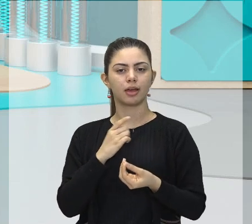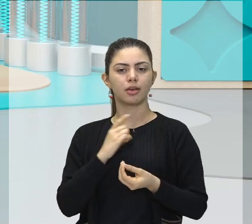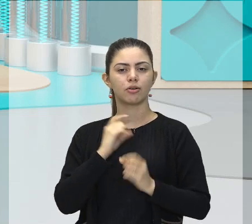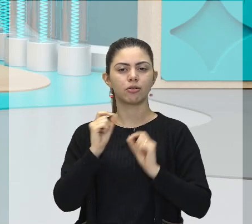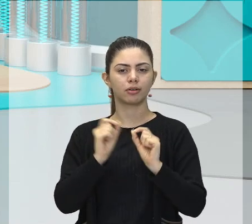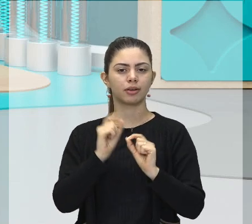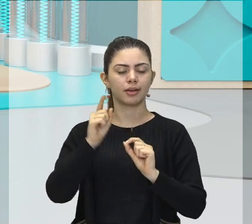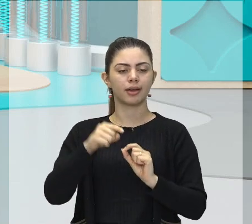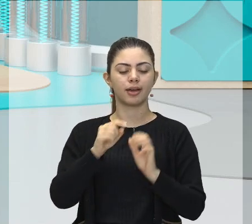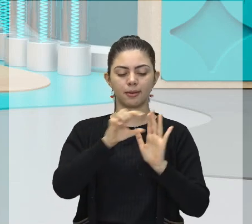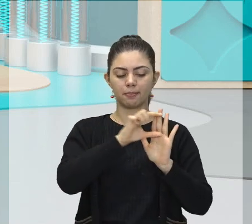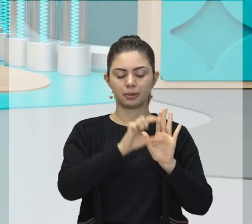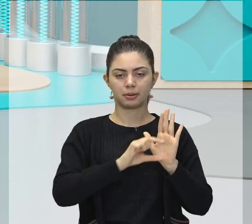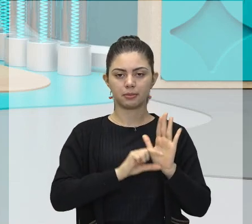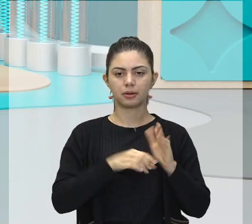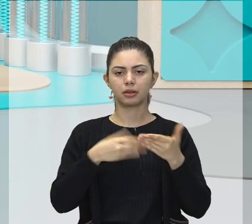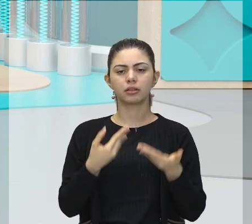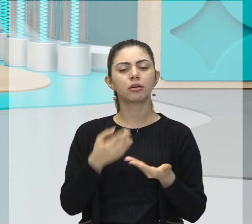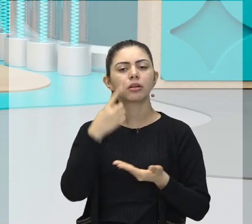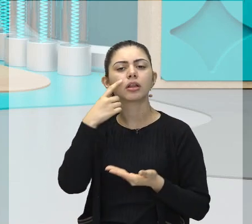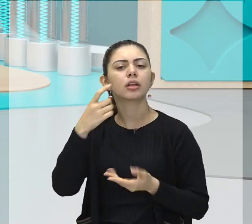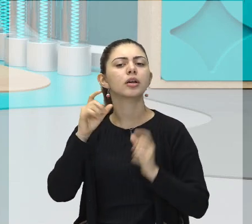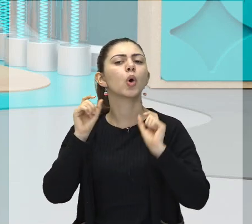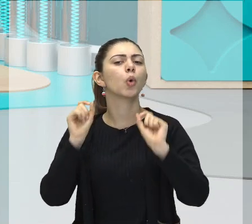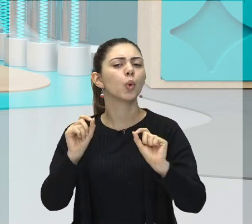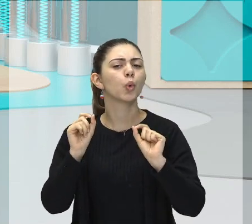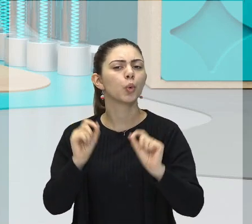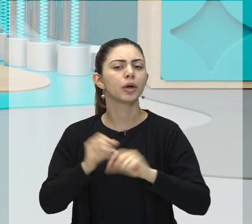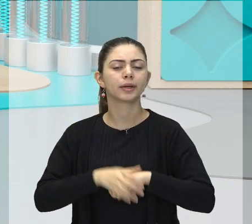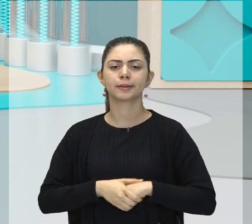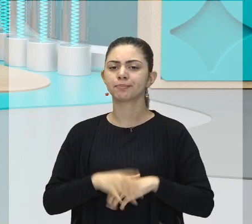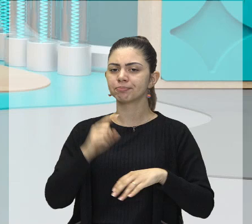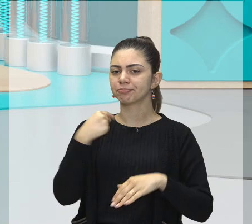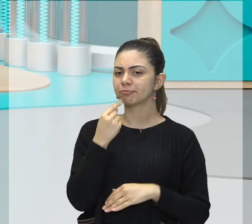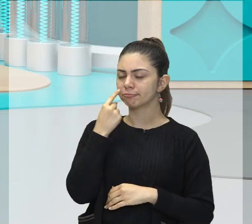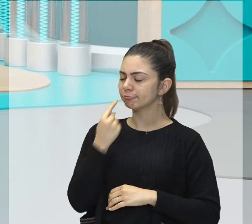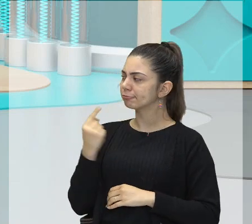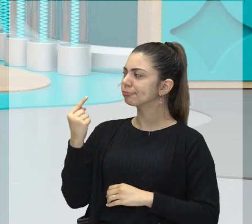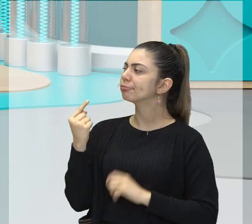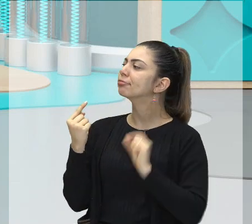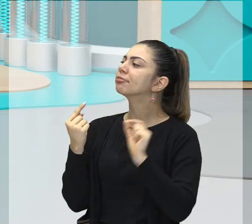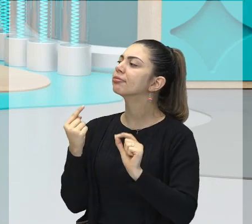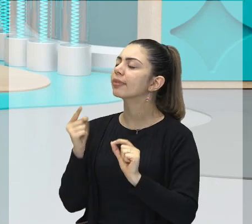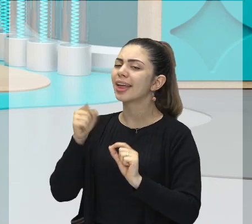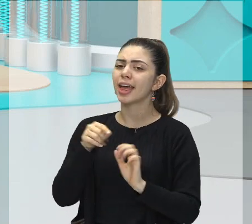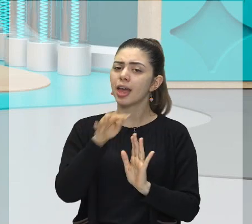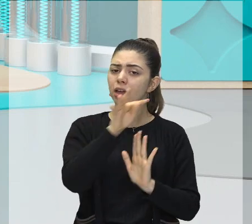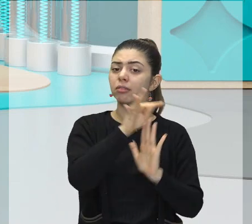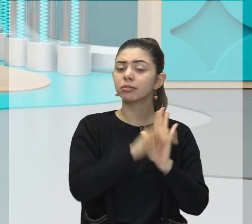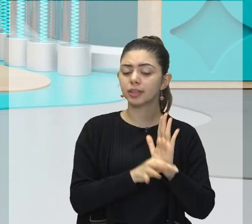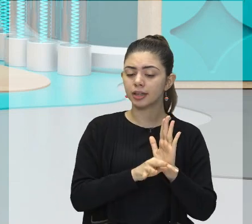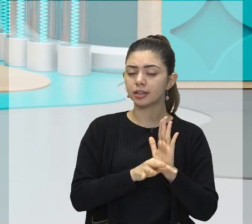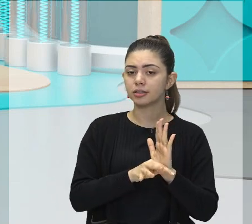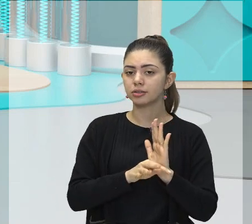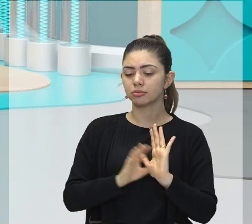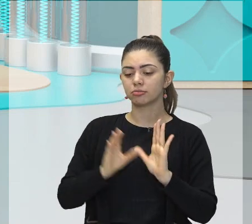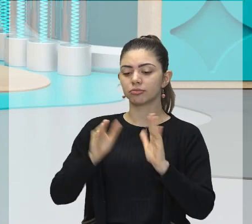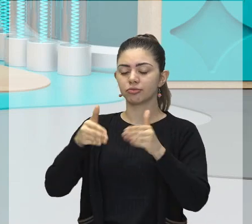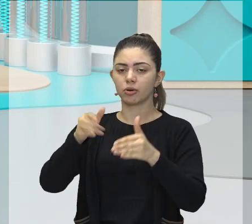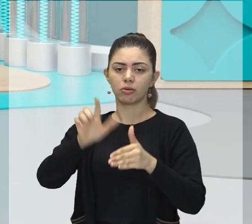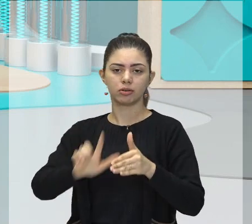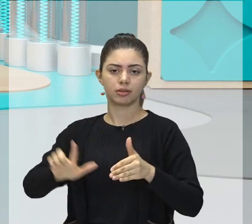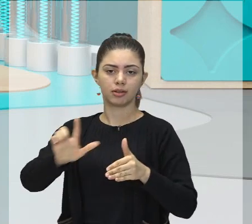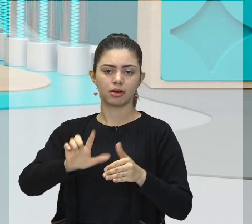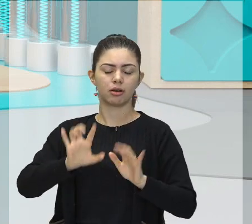em verso. E olha que interessante, mesmo sendo, turma, um texto literário, ele faz